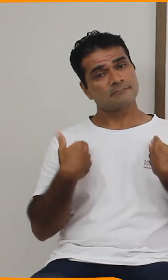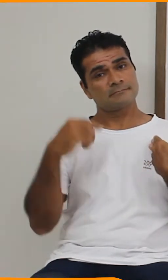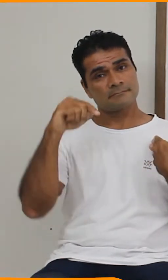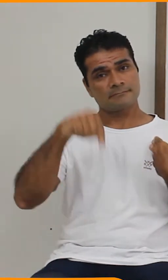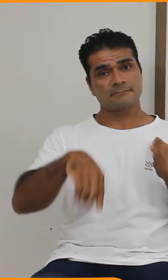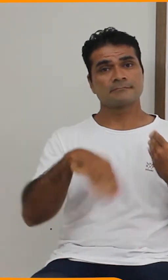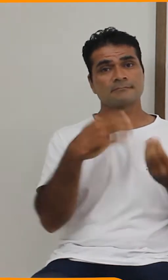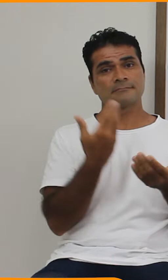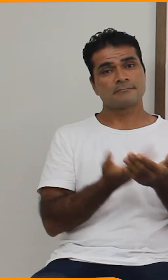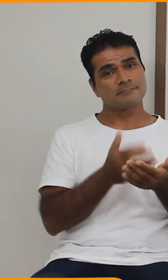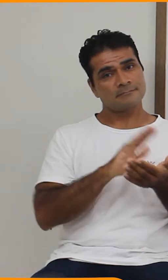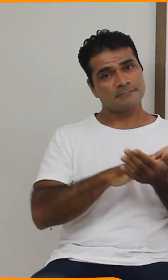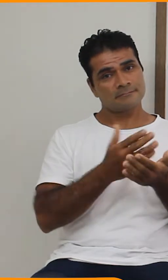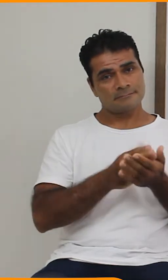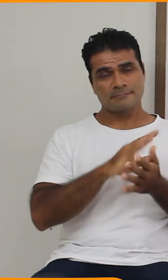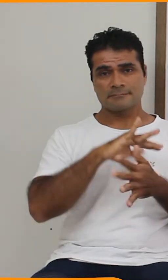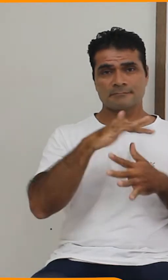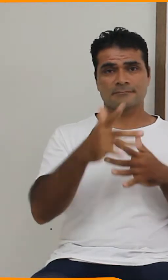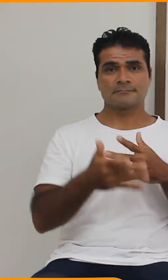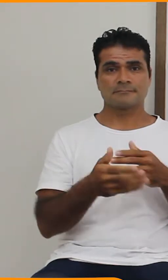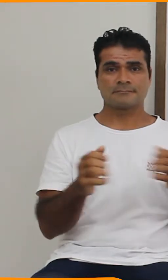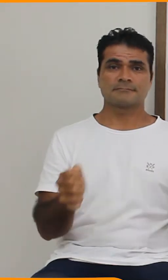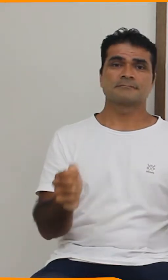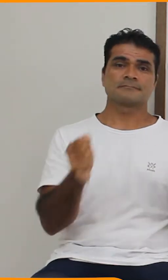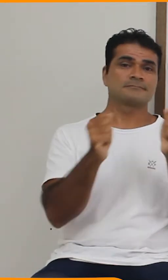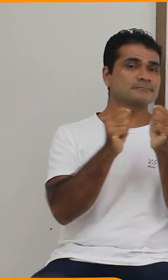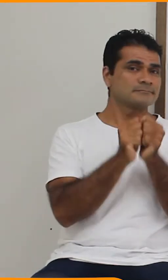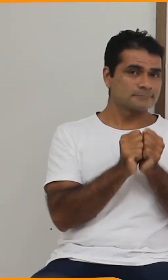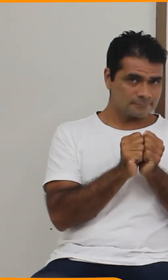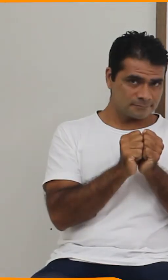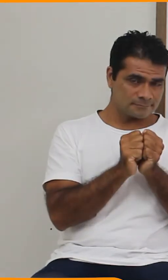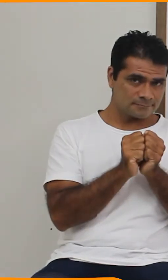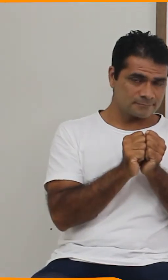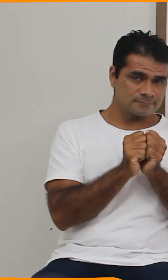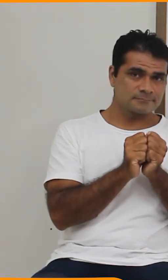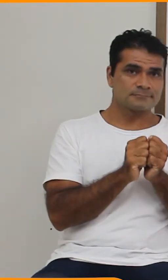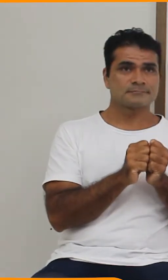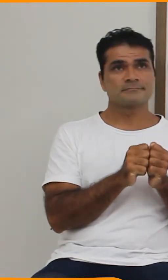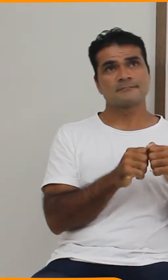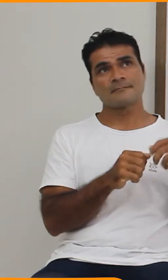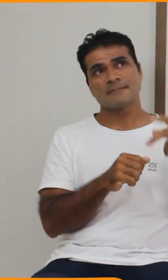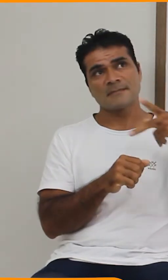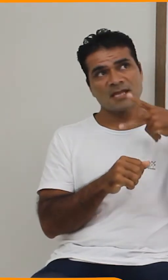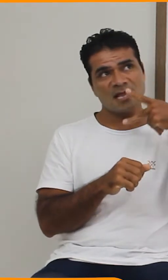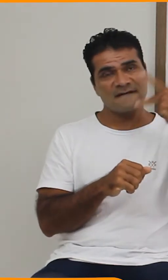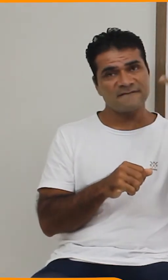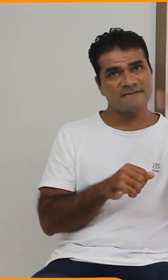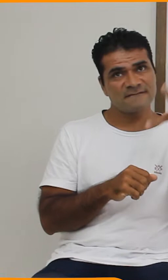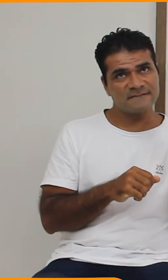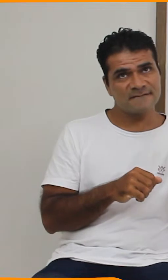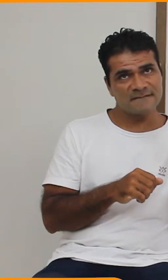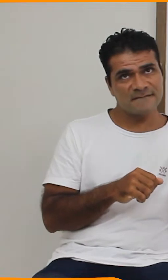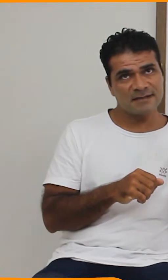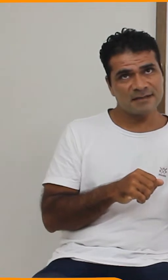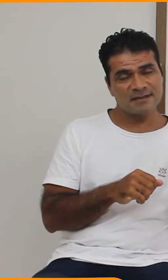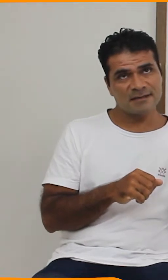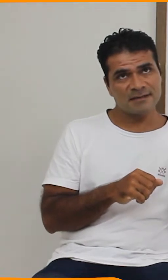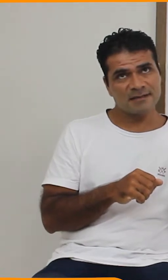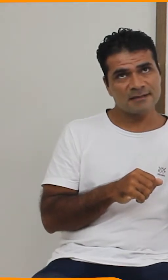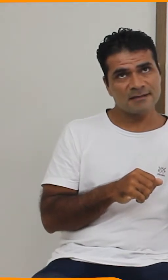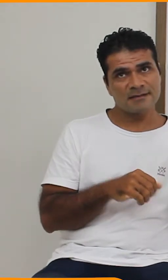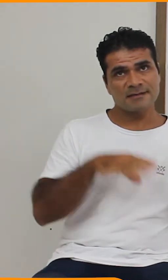trazer justamente essa parceria da fala, da língua falada, né, da